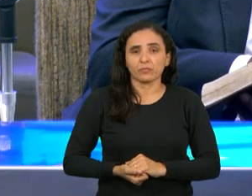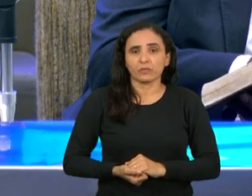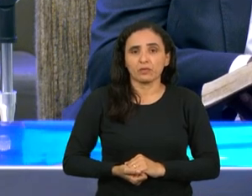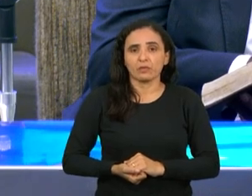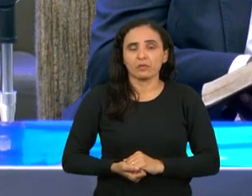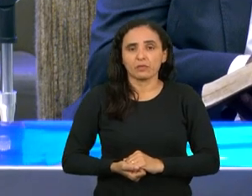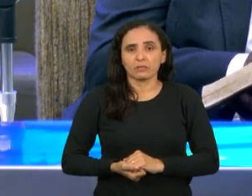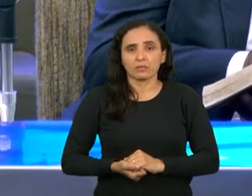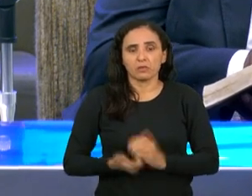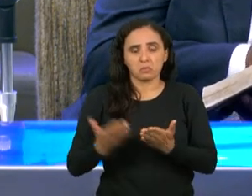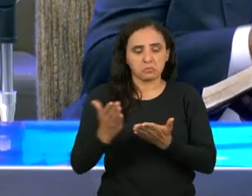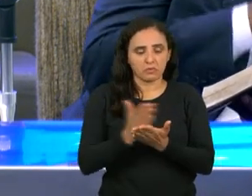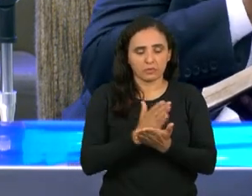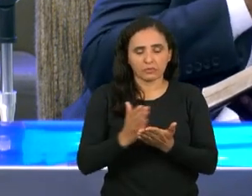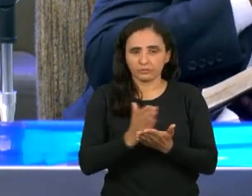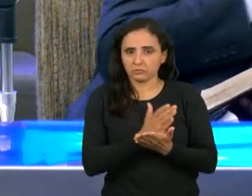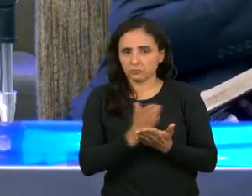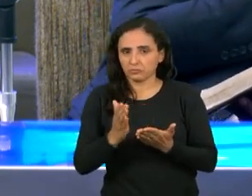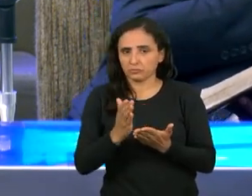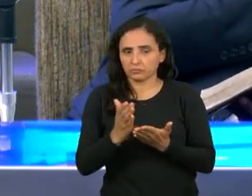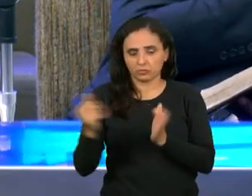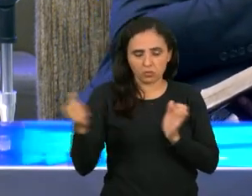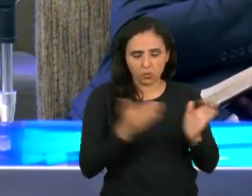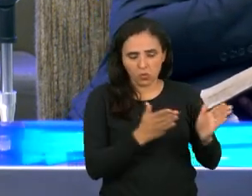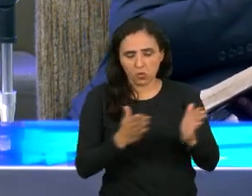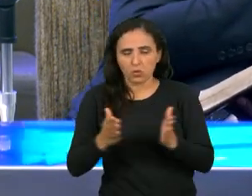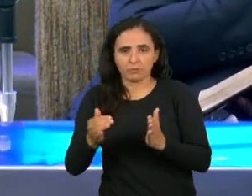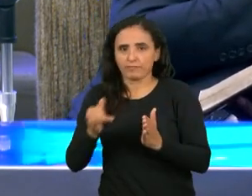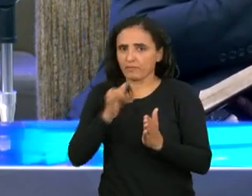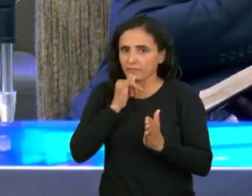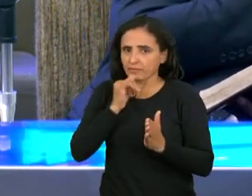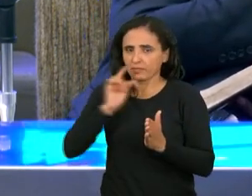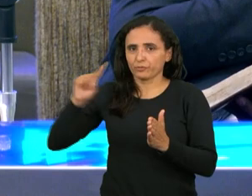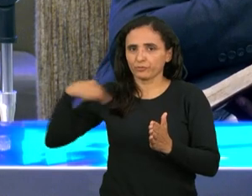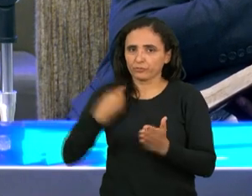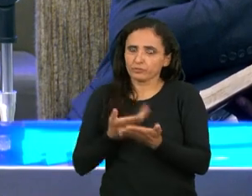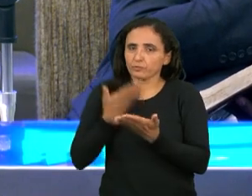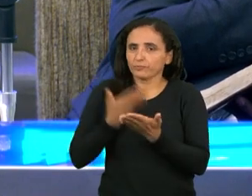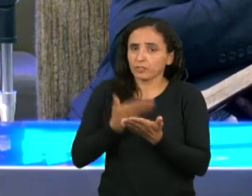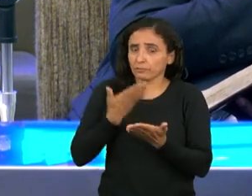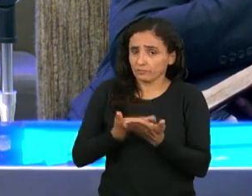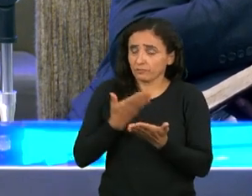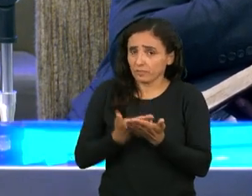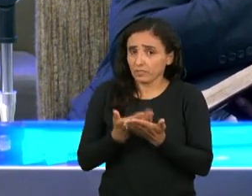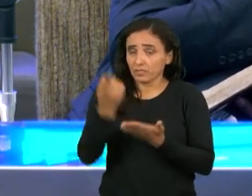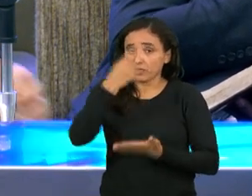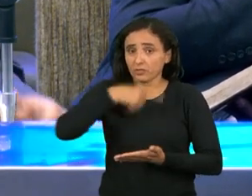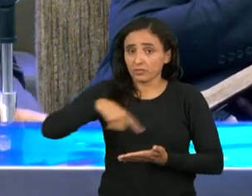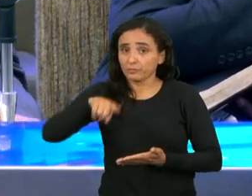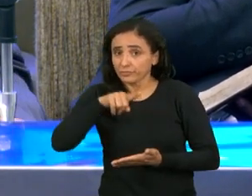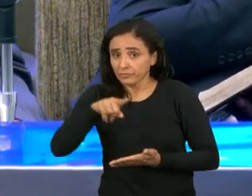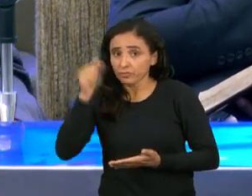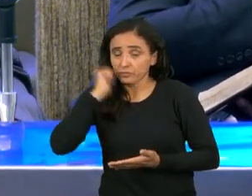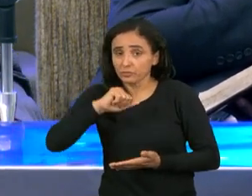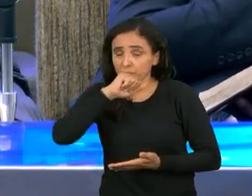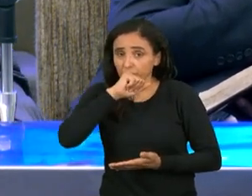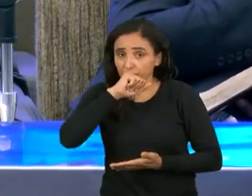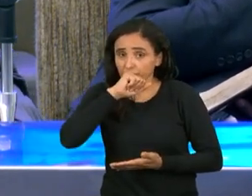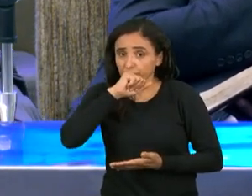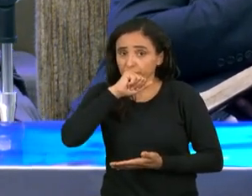casos aqui que por motivado pelo descuido dos pais a família